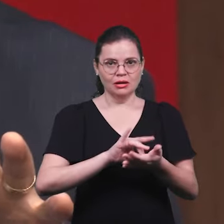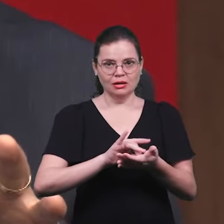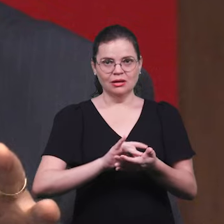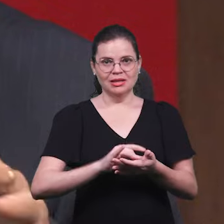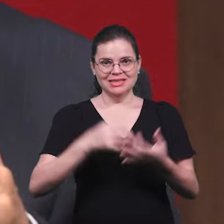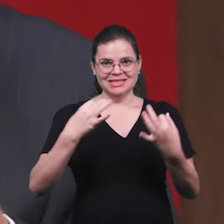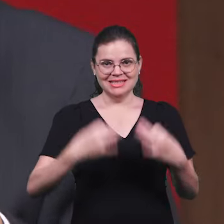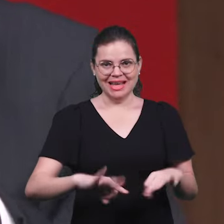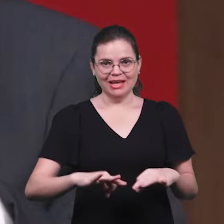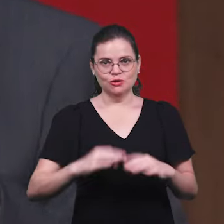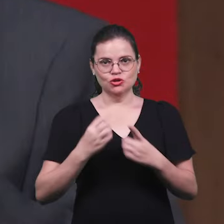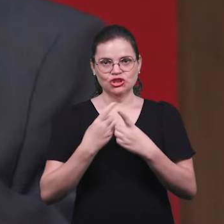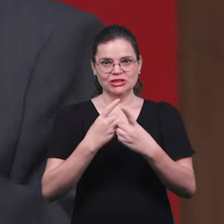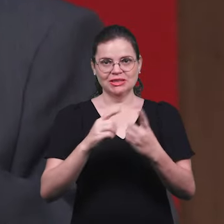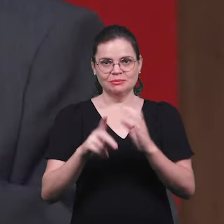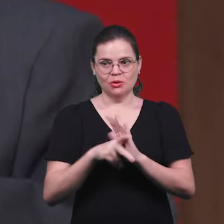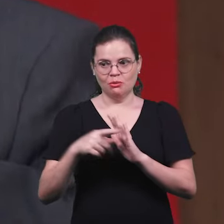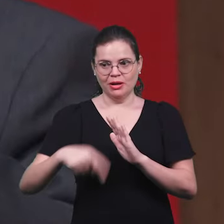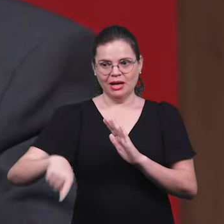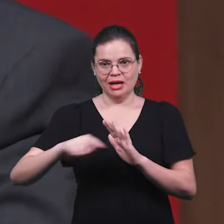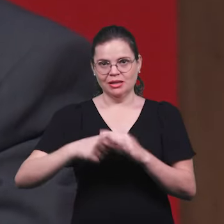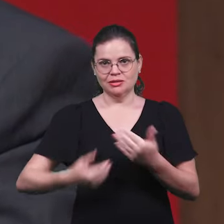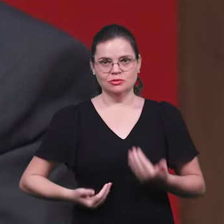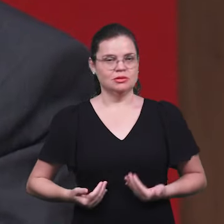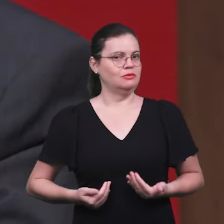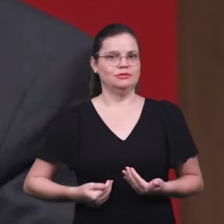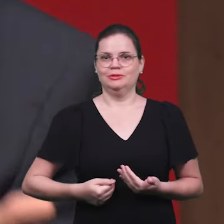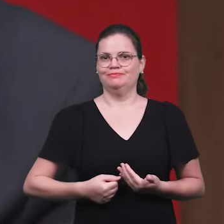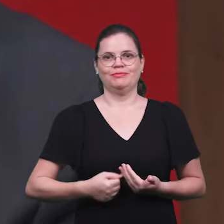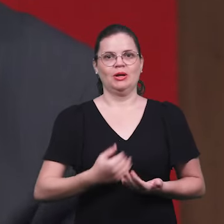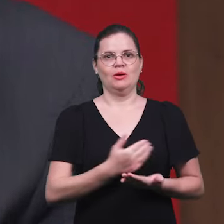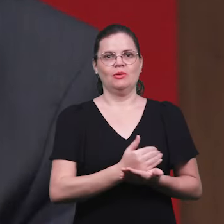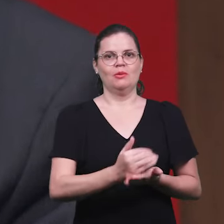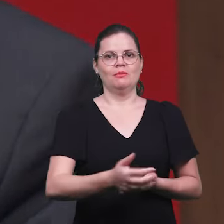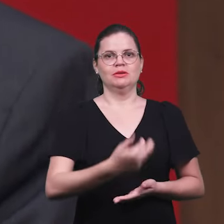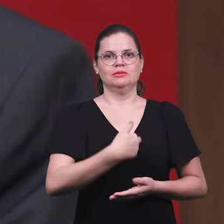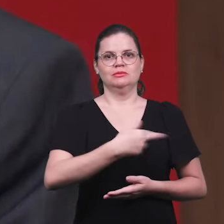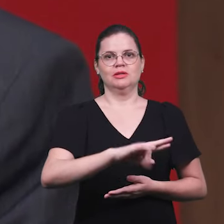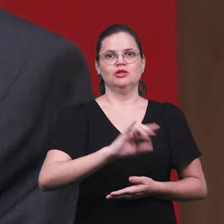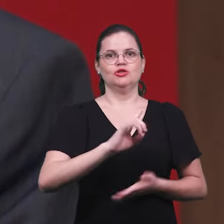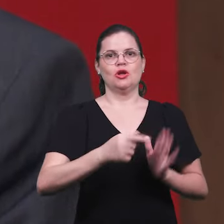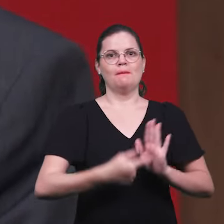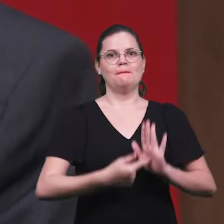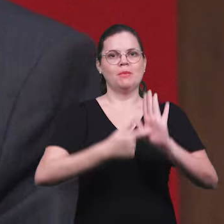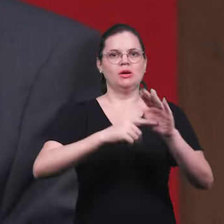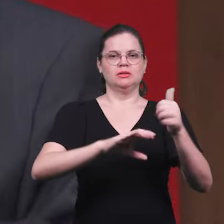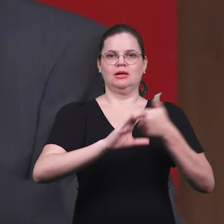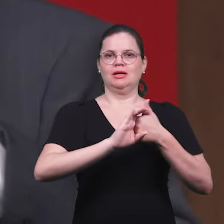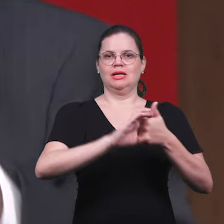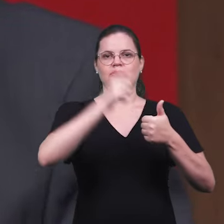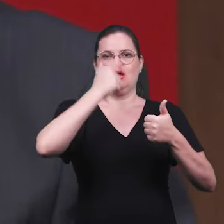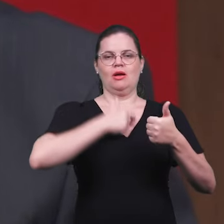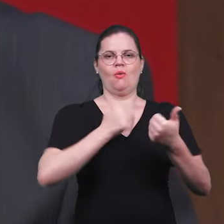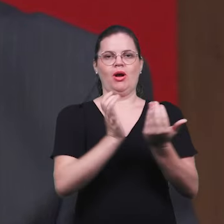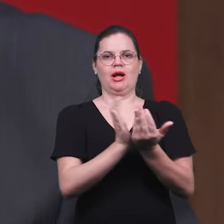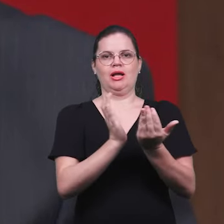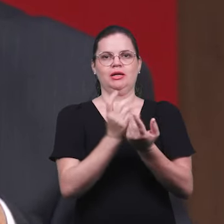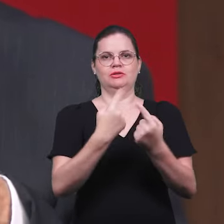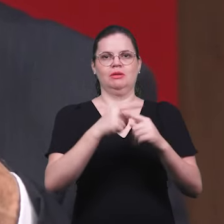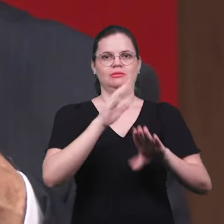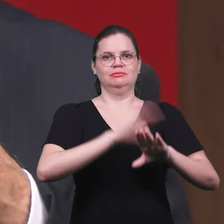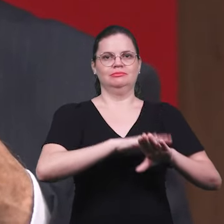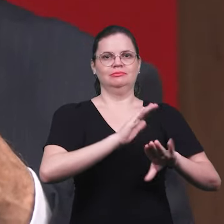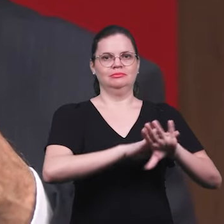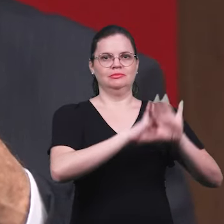de Cristo, o cristianismo passou a ser o paganismo com a roupa do cristianismo. É um ponto